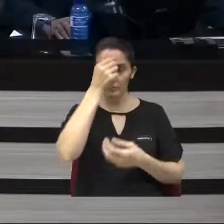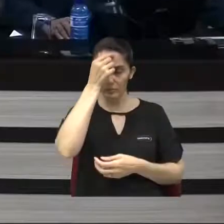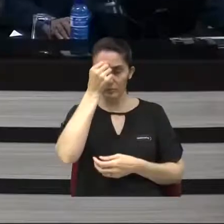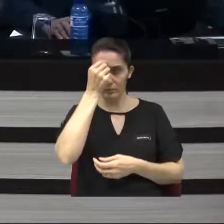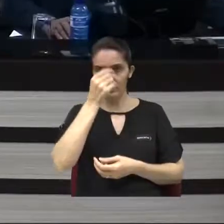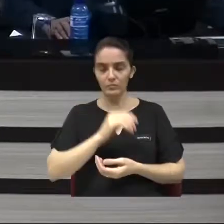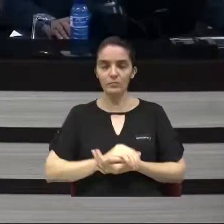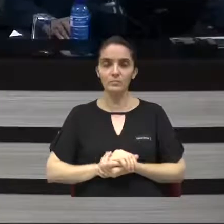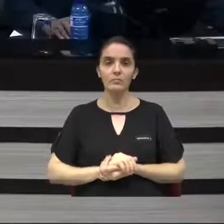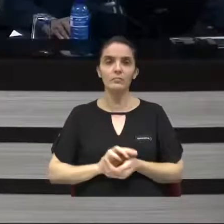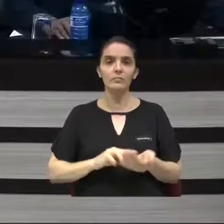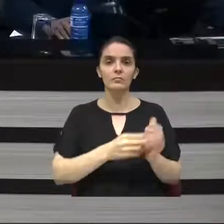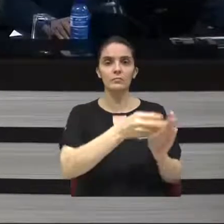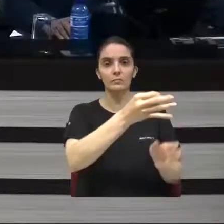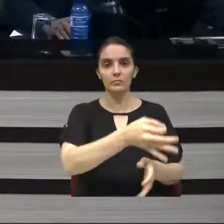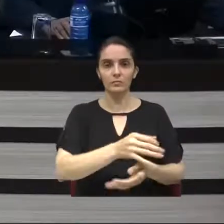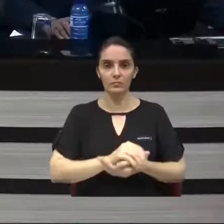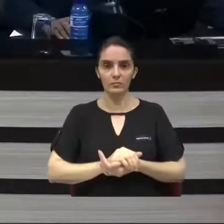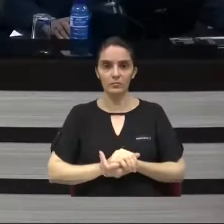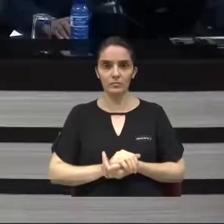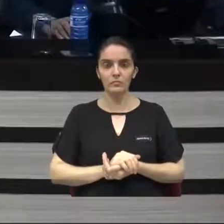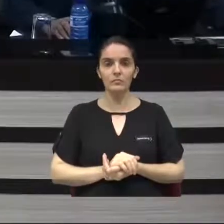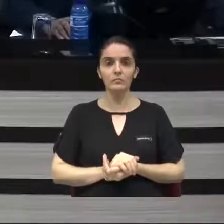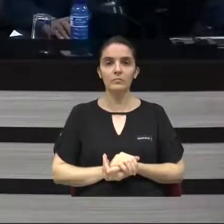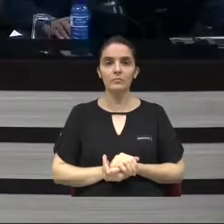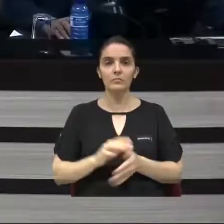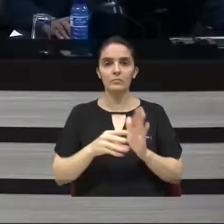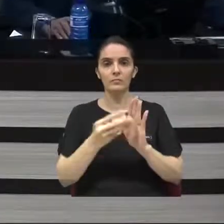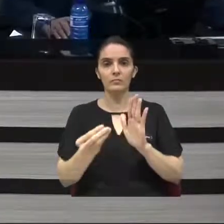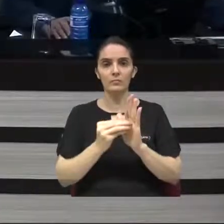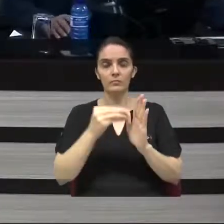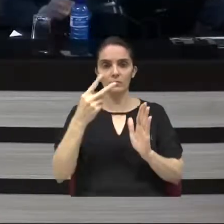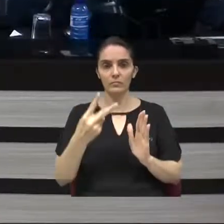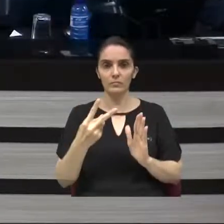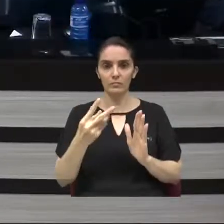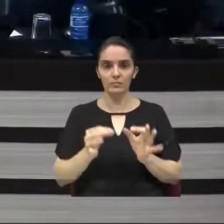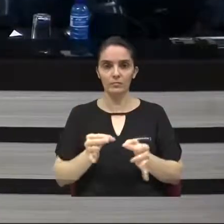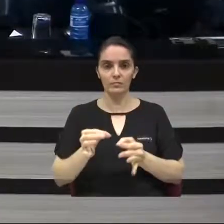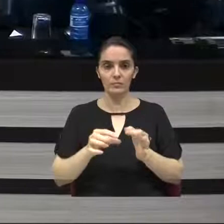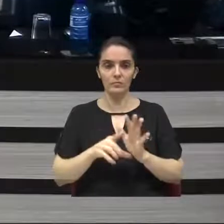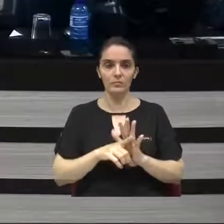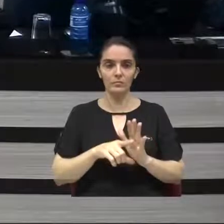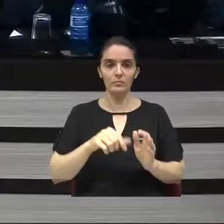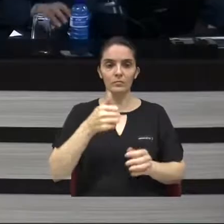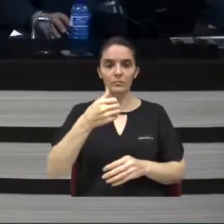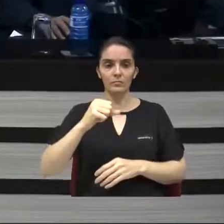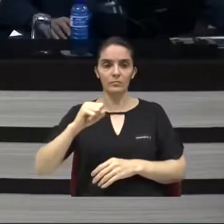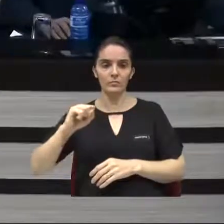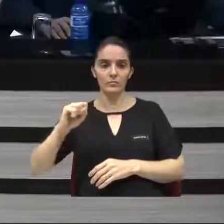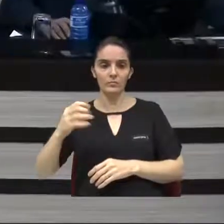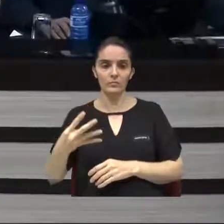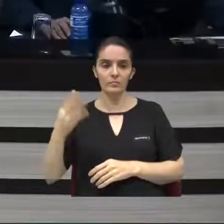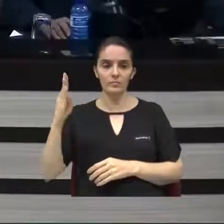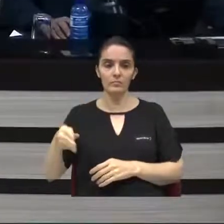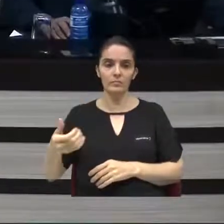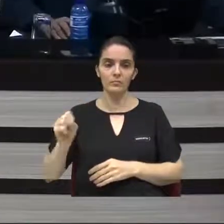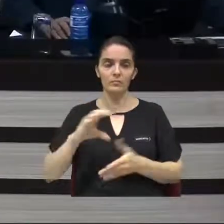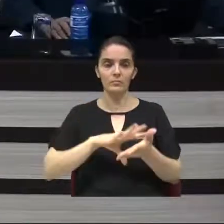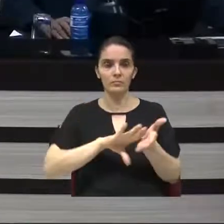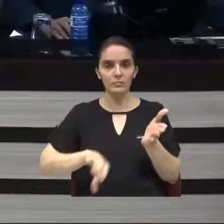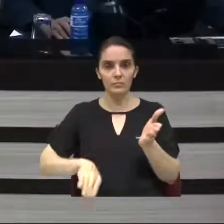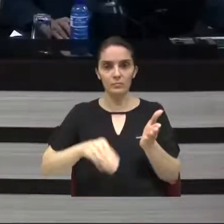Camargo. Às comissões. Emenda número 2 ao projeto de lei 184/2018, suprime o